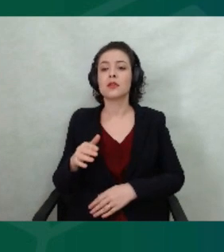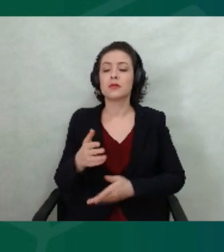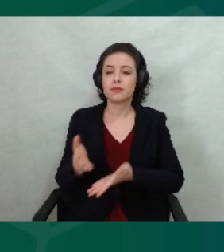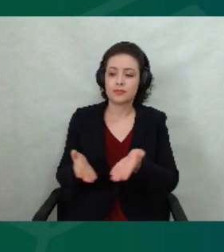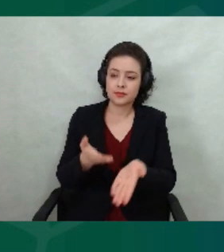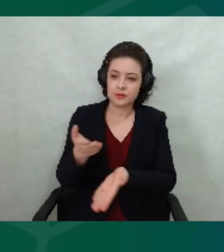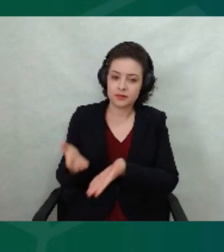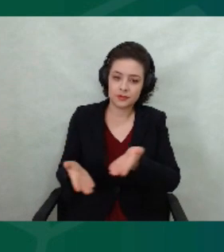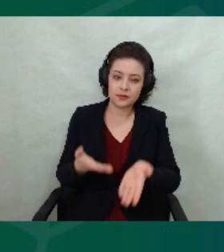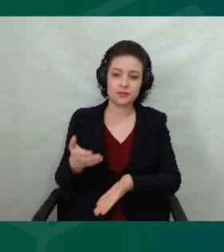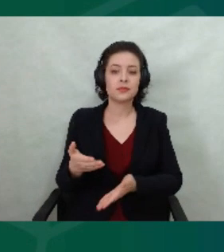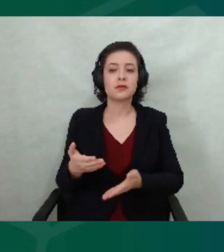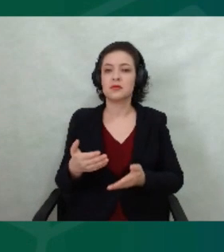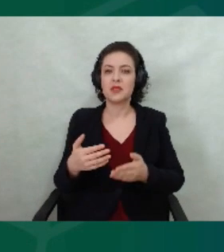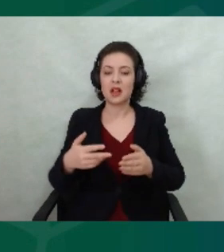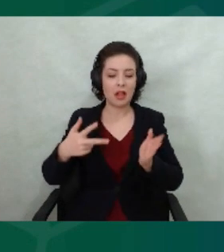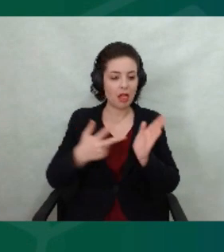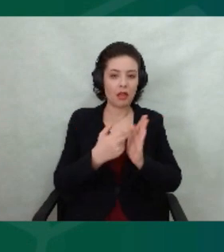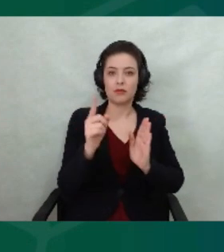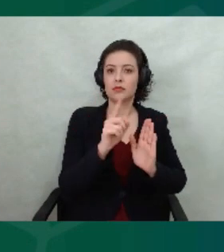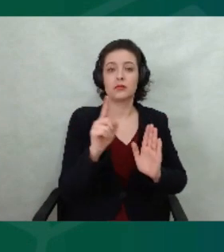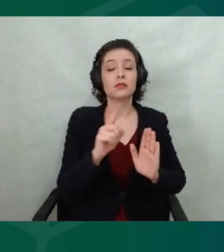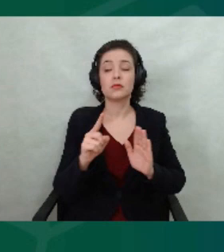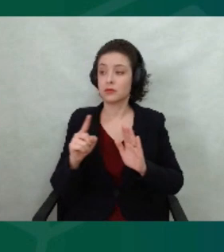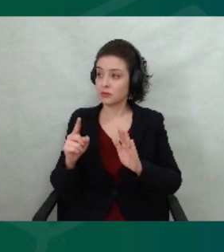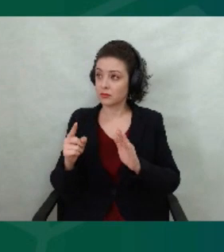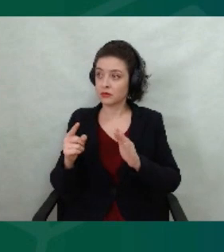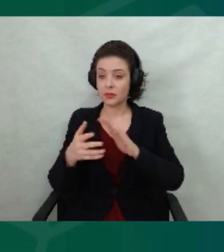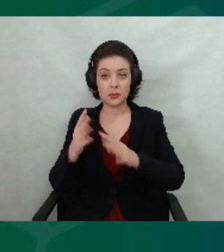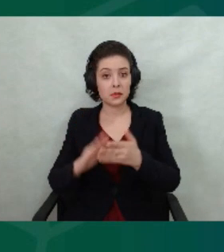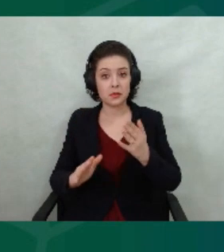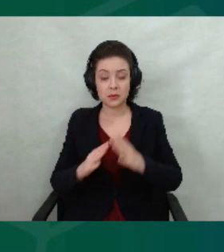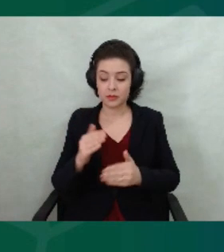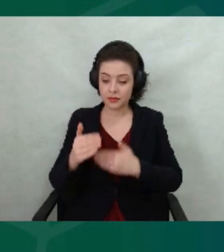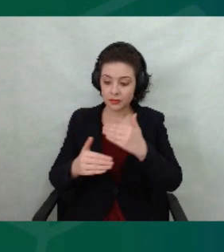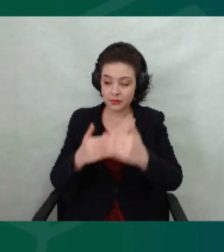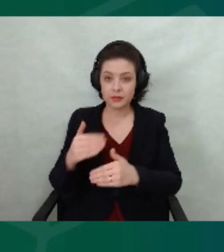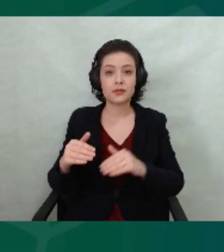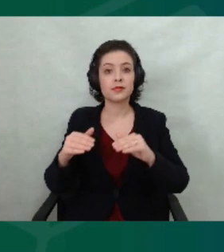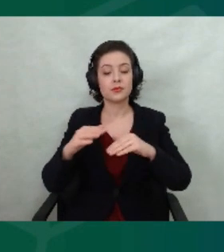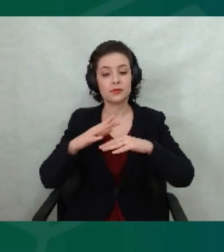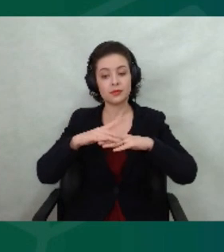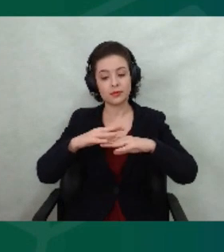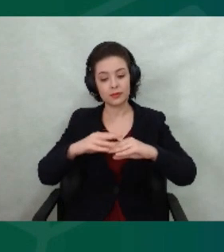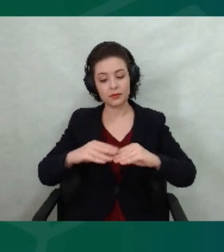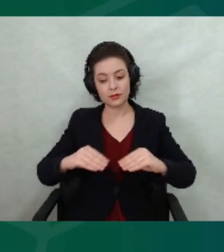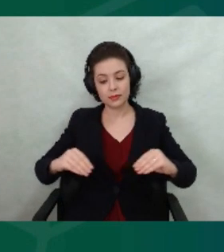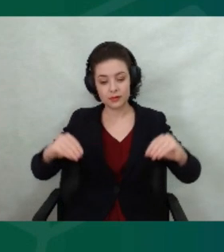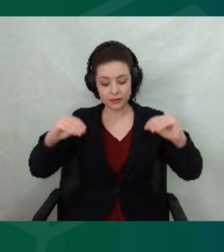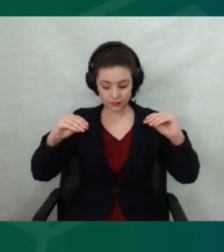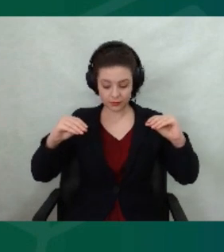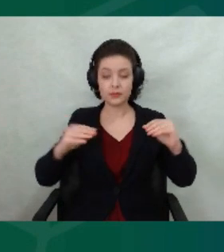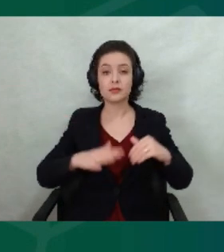não é invasiva, e ela produz e traz importantes resultados, sobretudo na oncologia. E